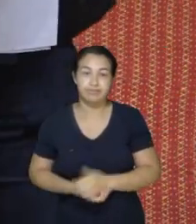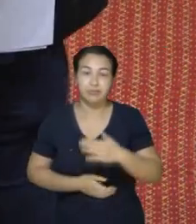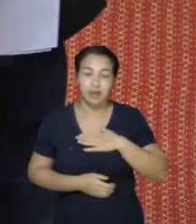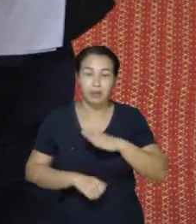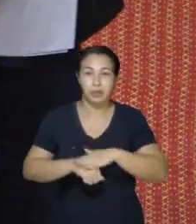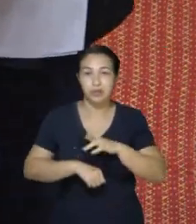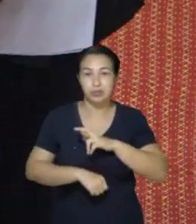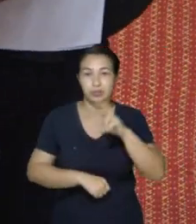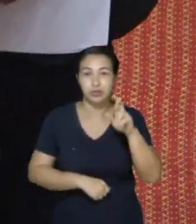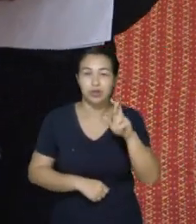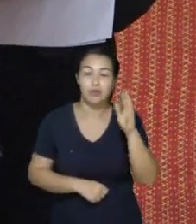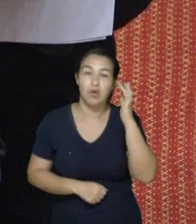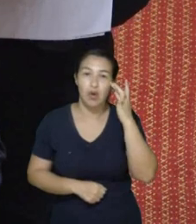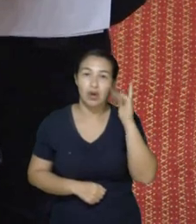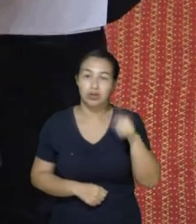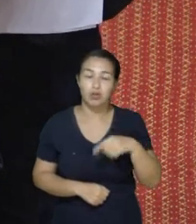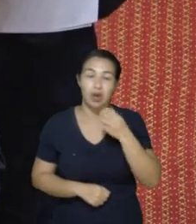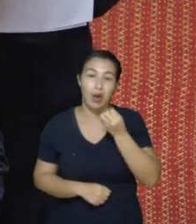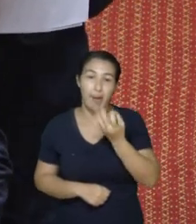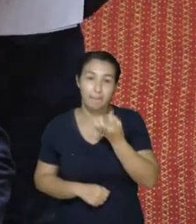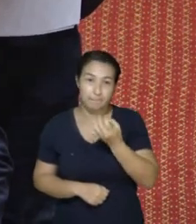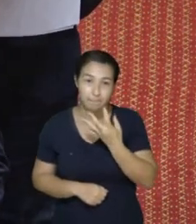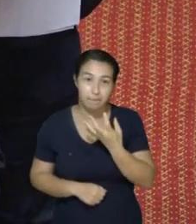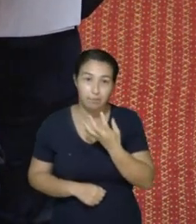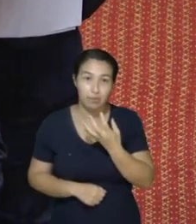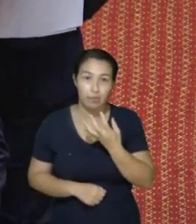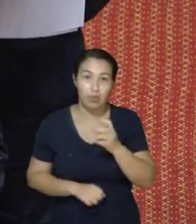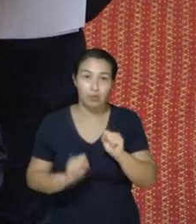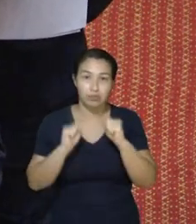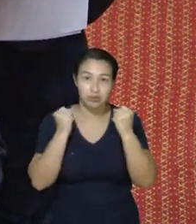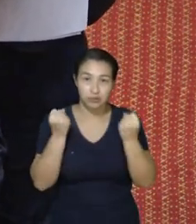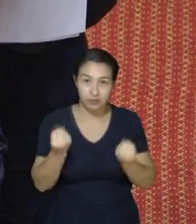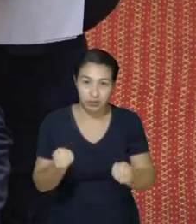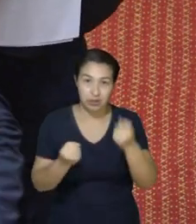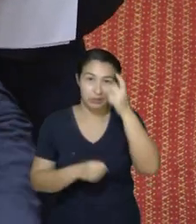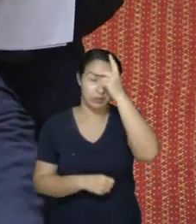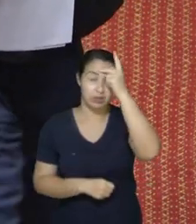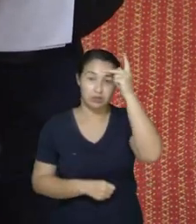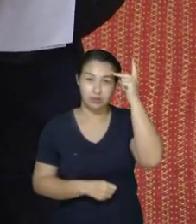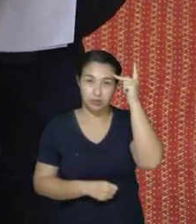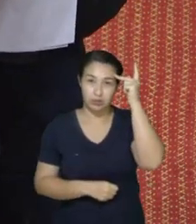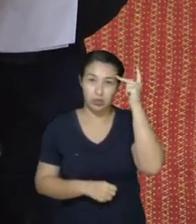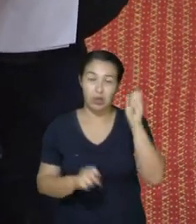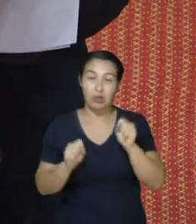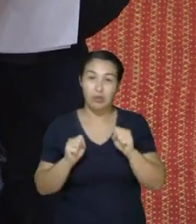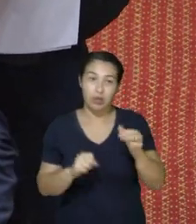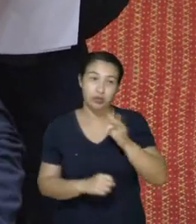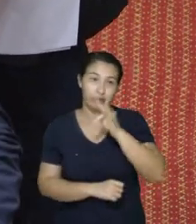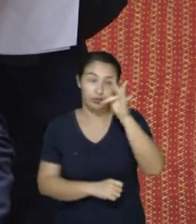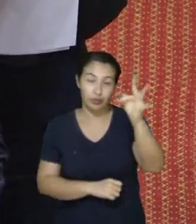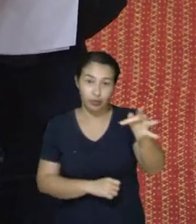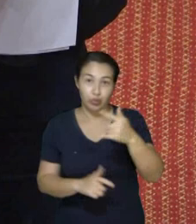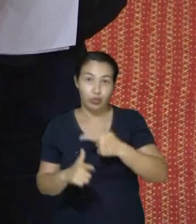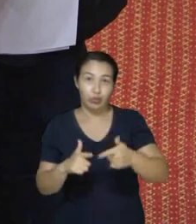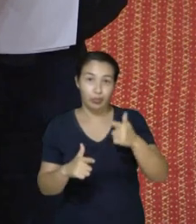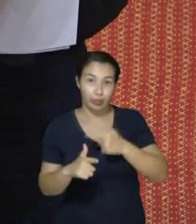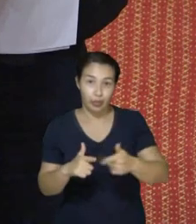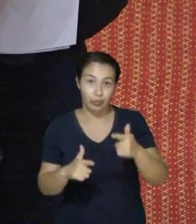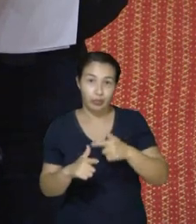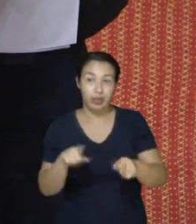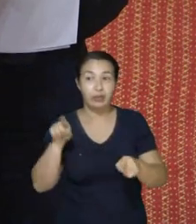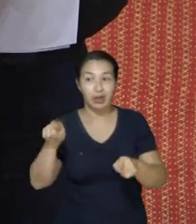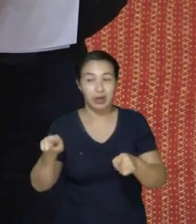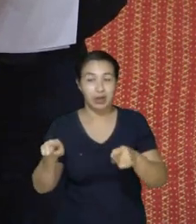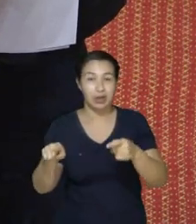que eu vejo como uma boa defesa aí para quem possa, porventura, ter alguma relação com pessoas que